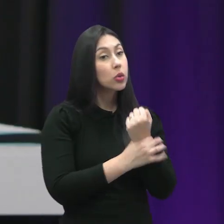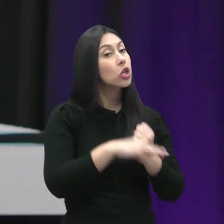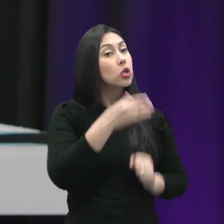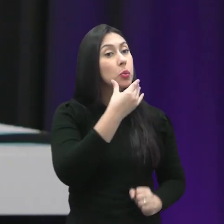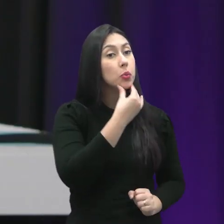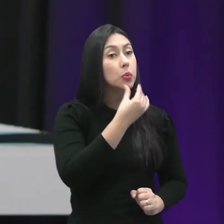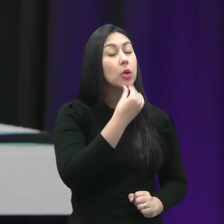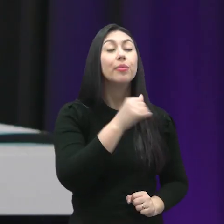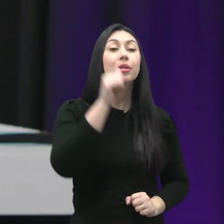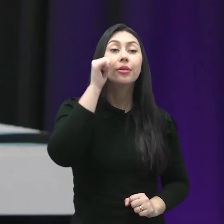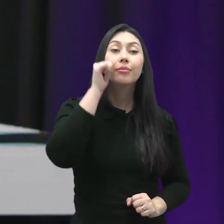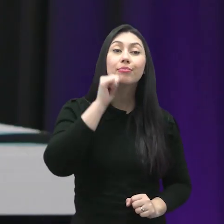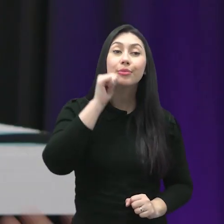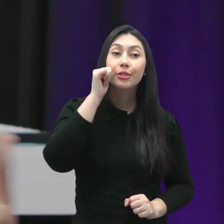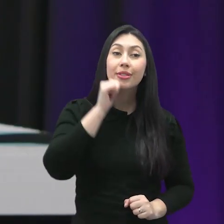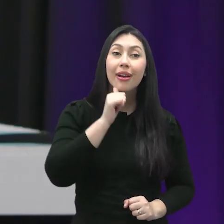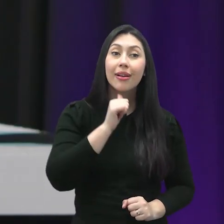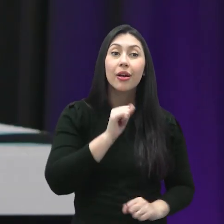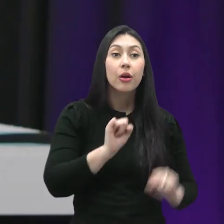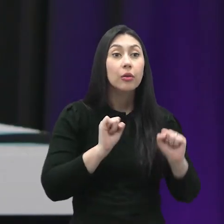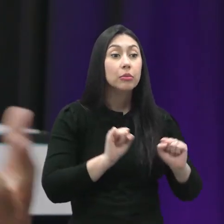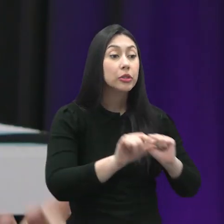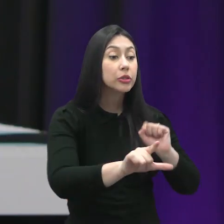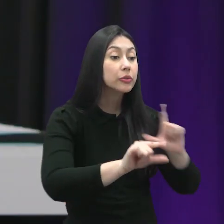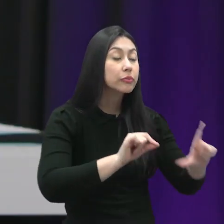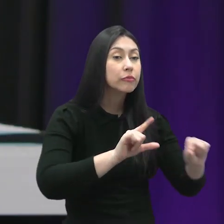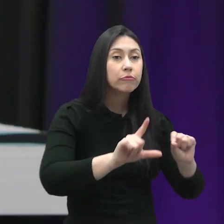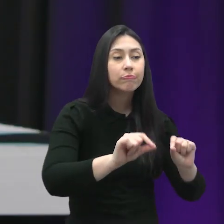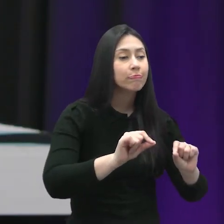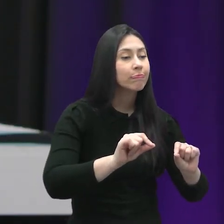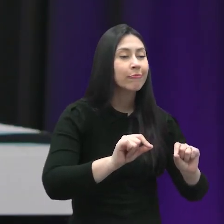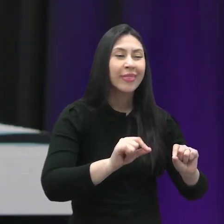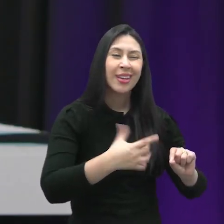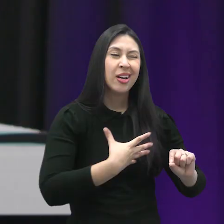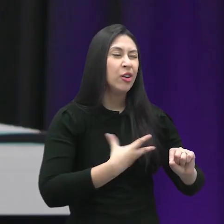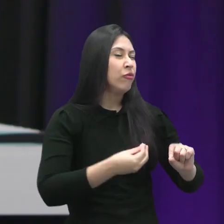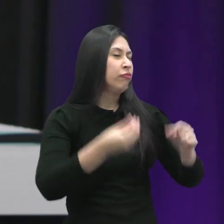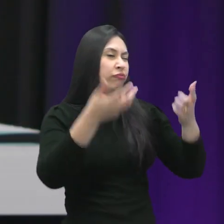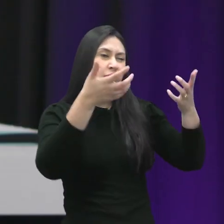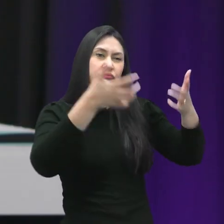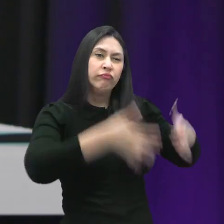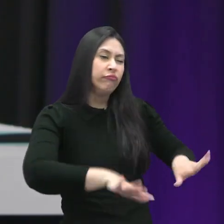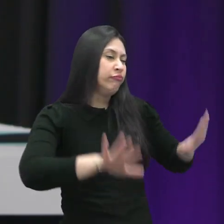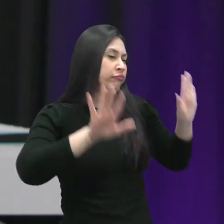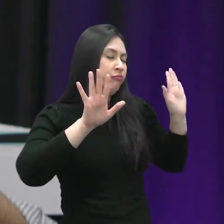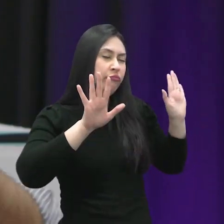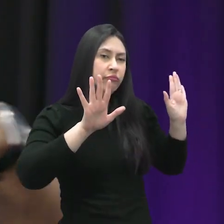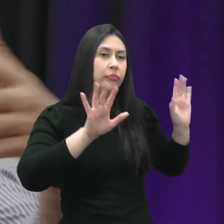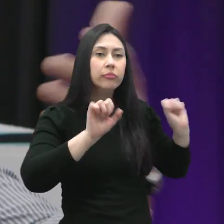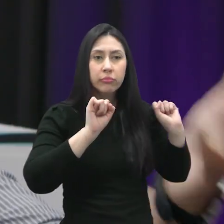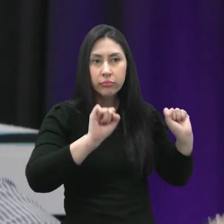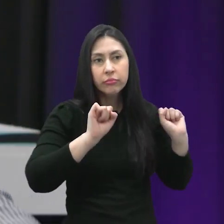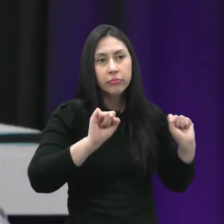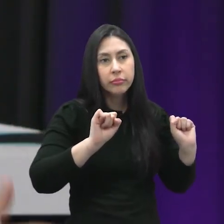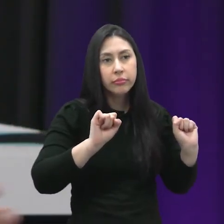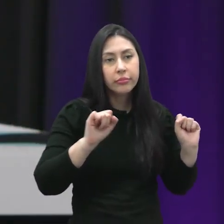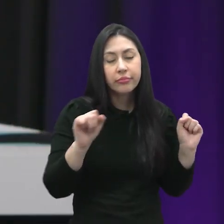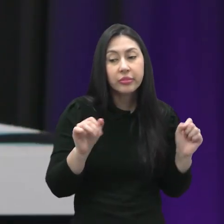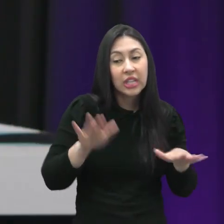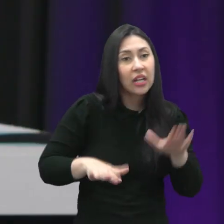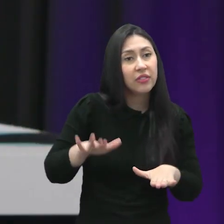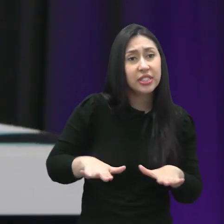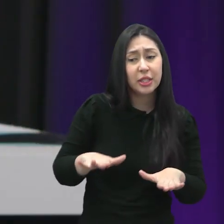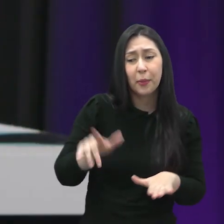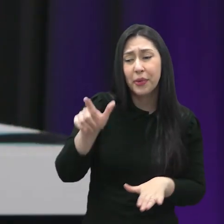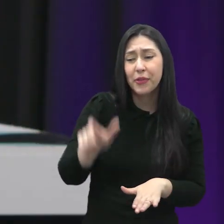mulher independente, né, eles queiram optar por não ter filhos, se essa for a decisão de cada um, independente quem não tem filho e não queira